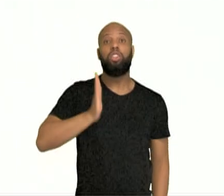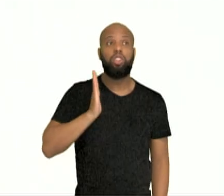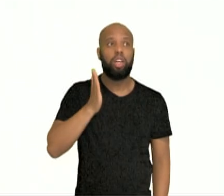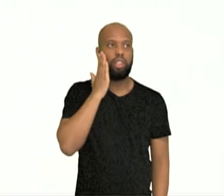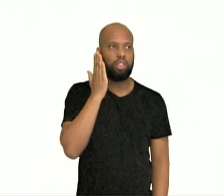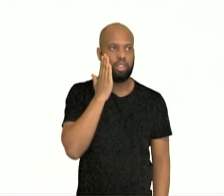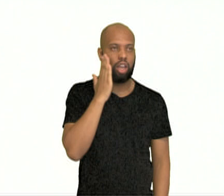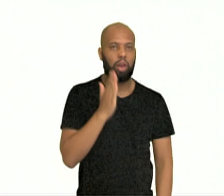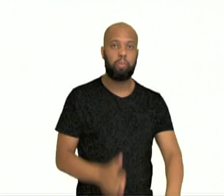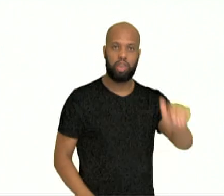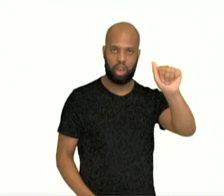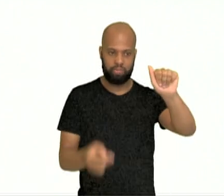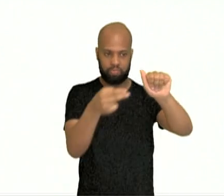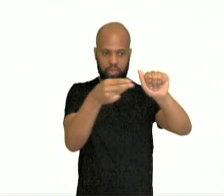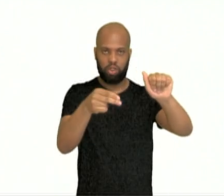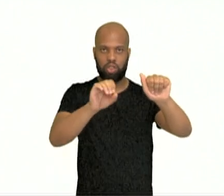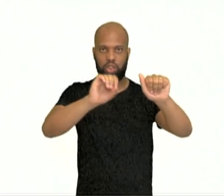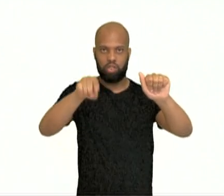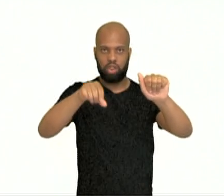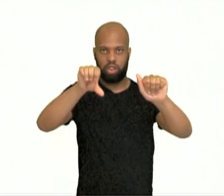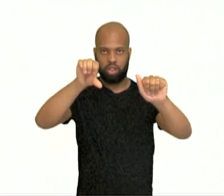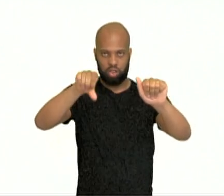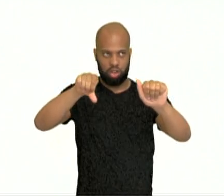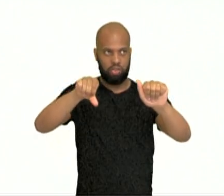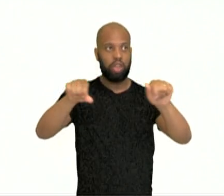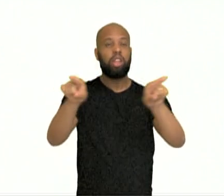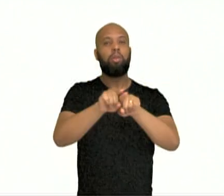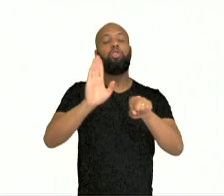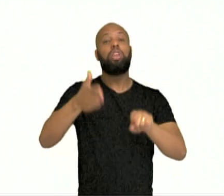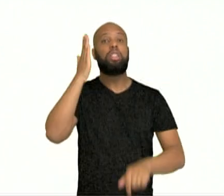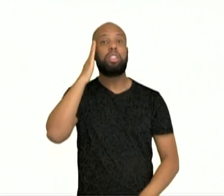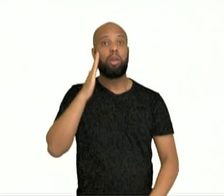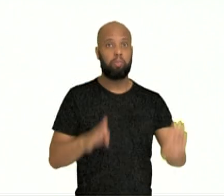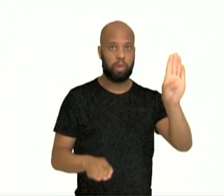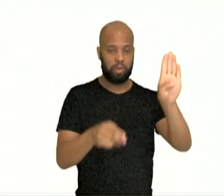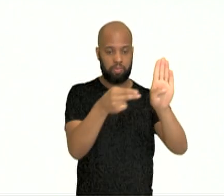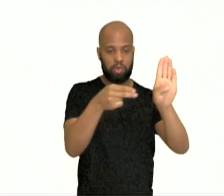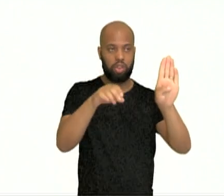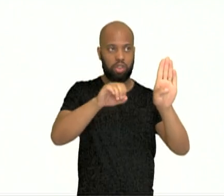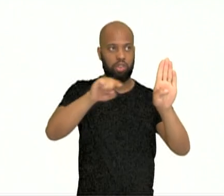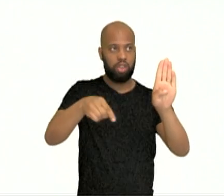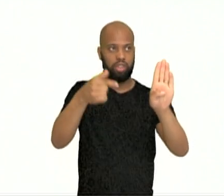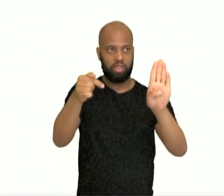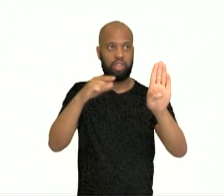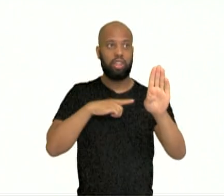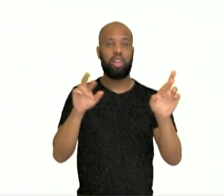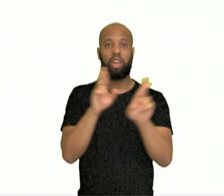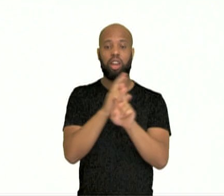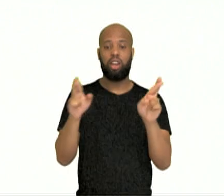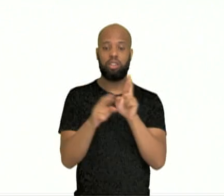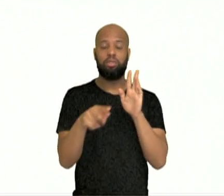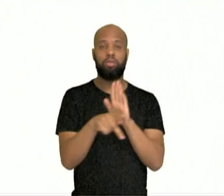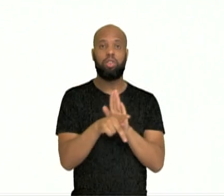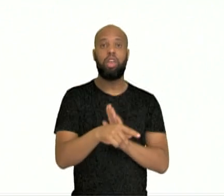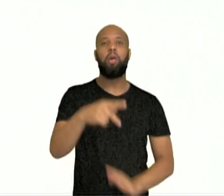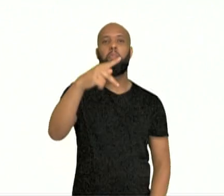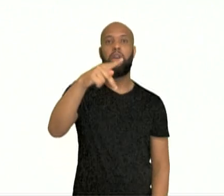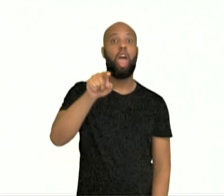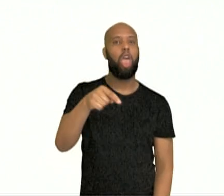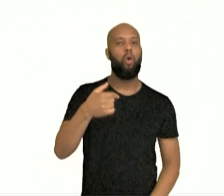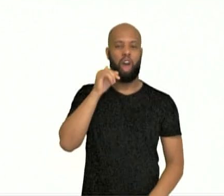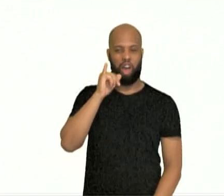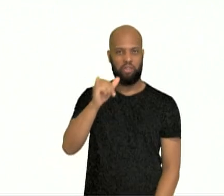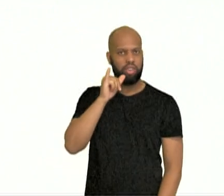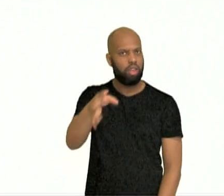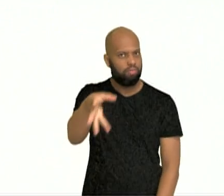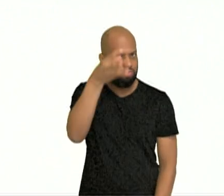Então a gente já tem A e B. Lembrando que nós temos uma relação, a relação do período. Lembra que eu falei para vocês guardarem